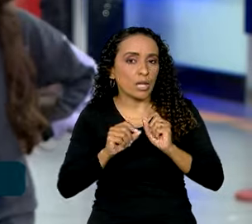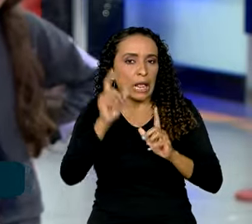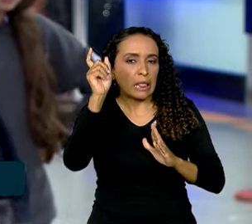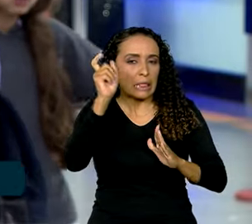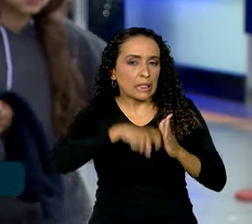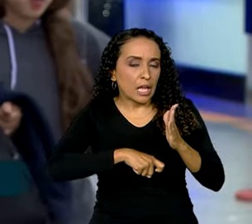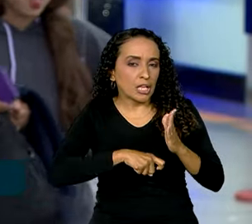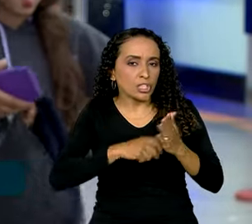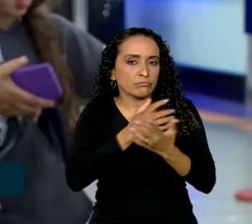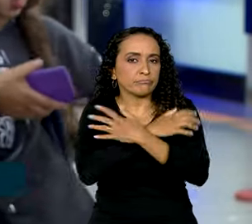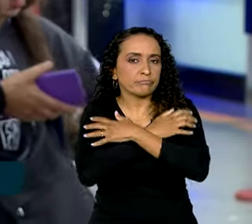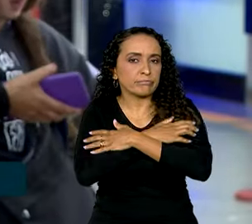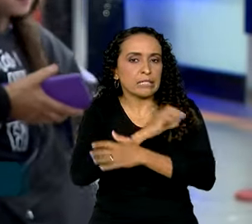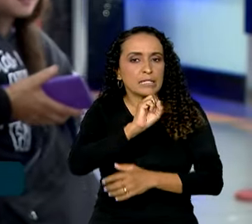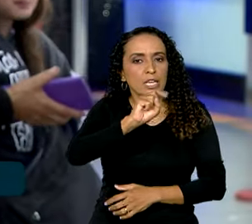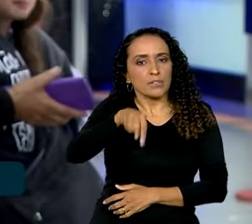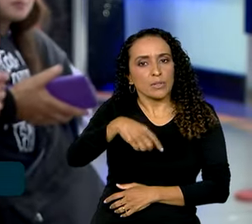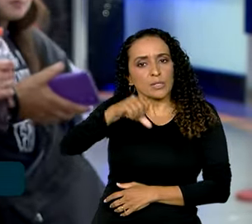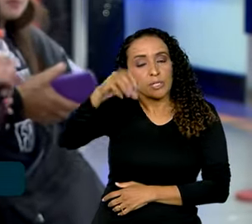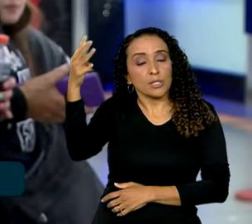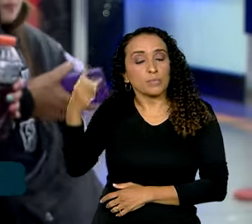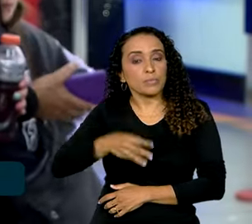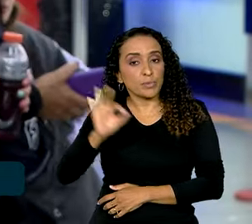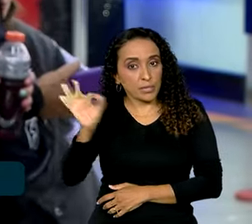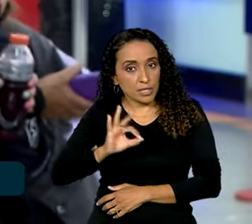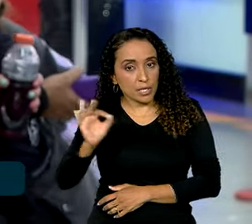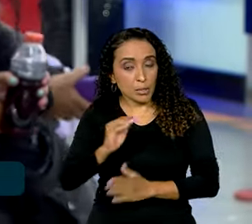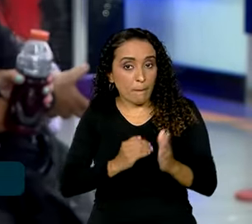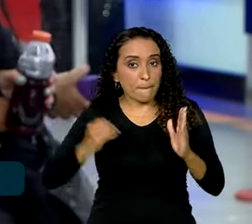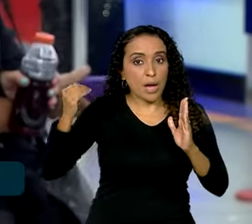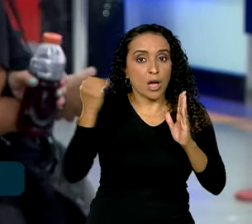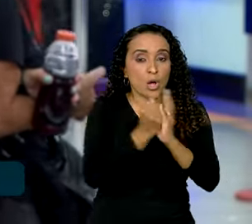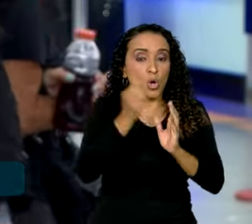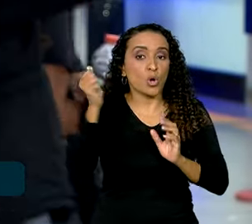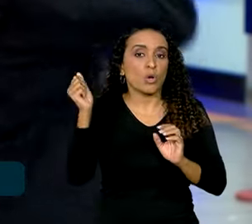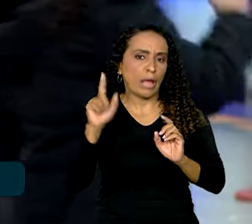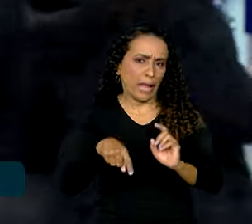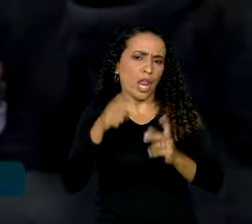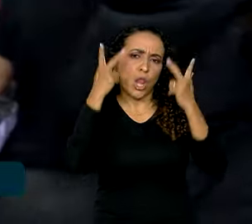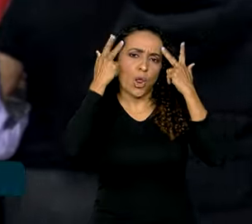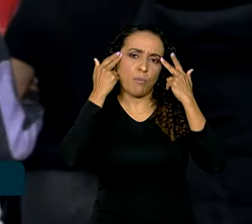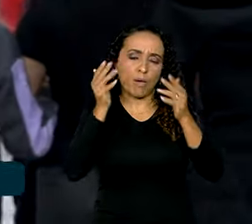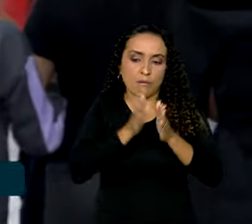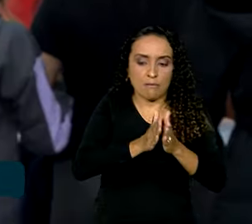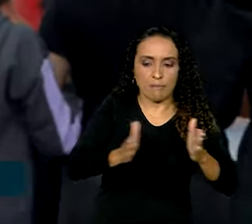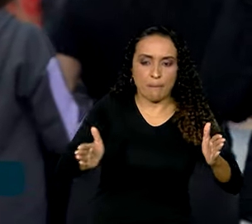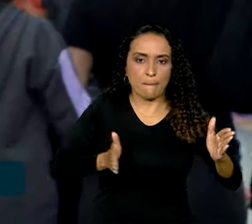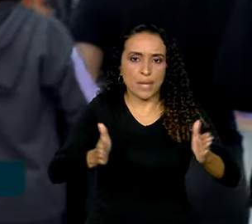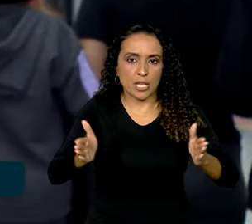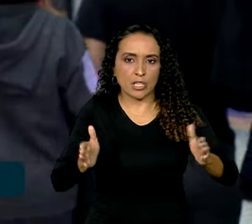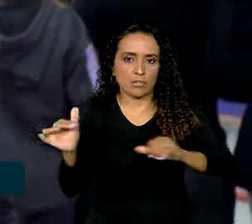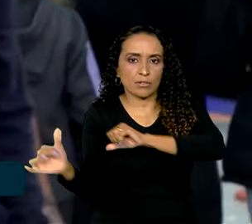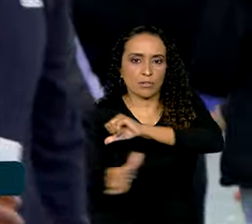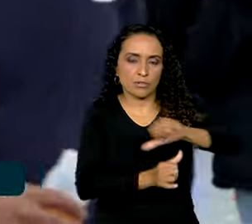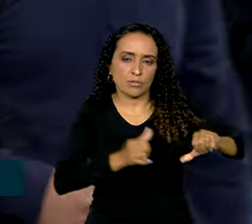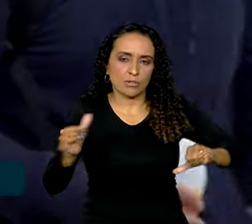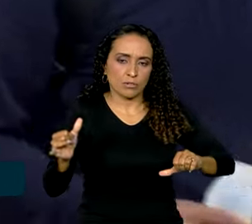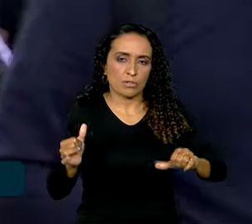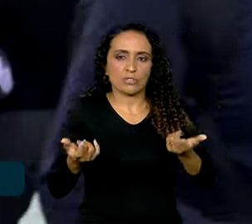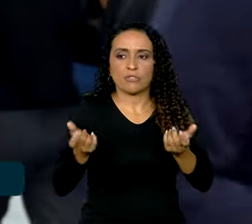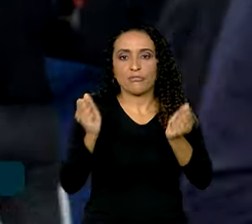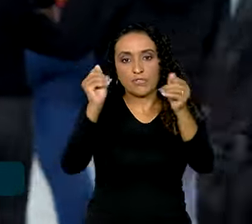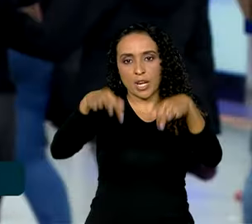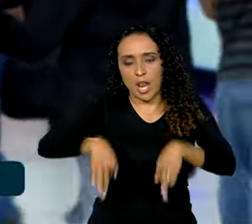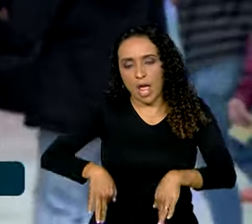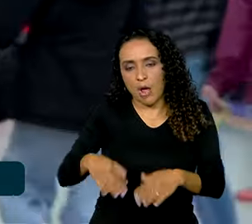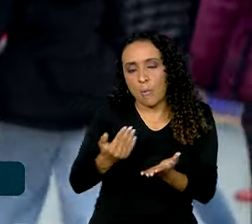de desemprego 0,3% maior, o que é comum, né, nesse período de transição de final